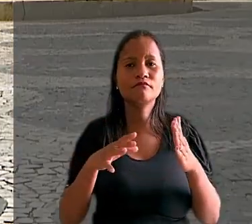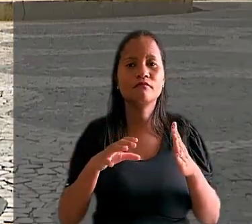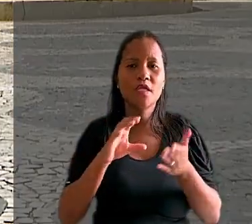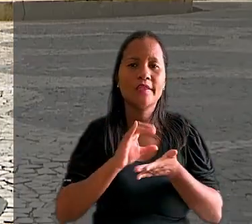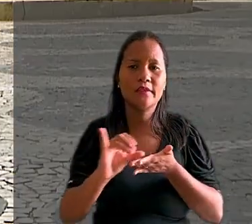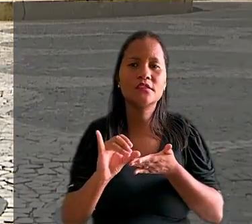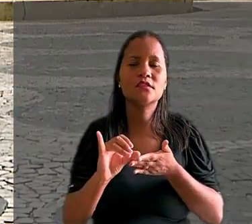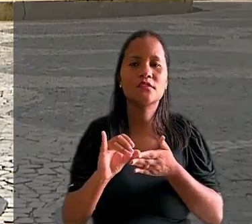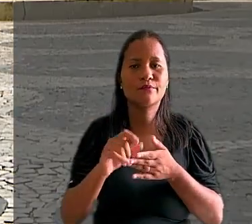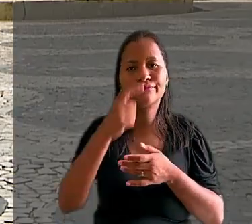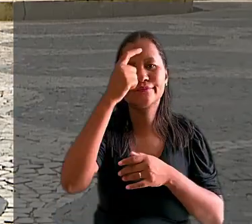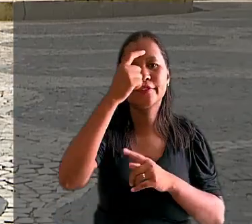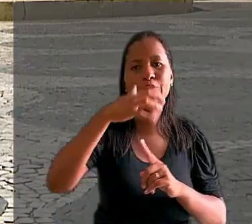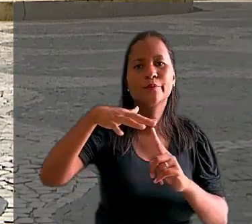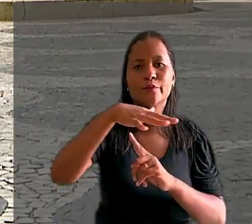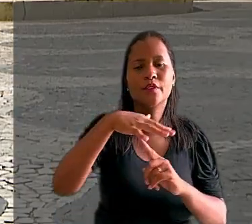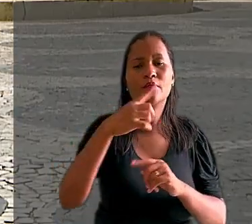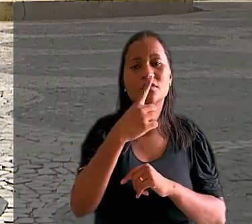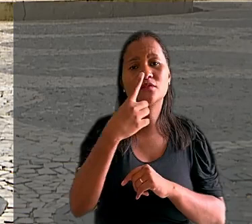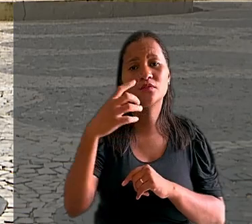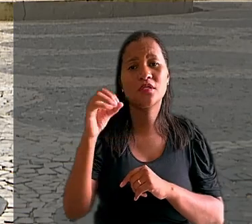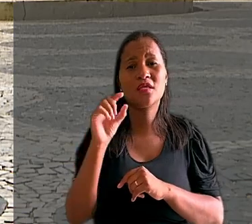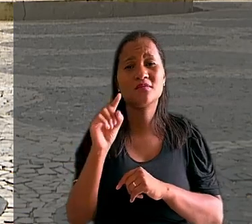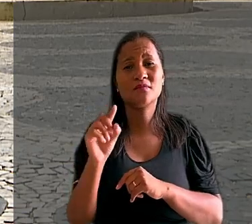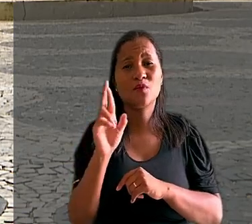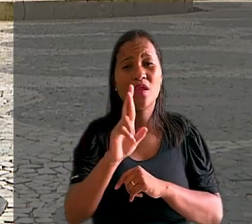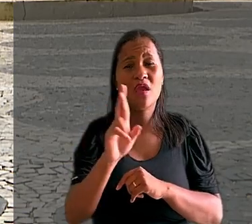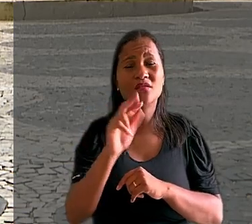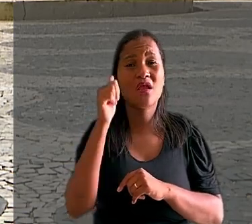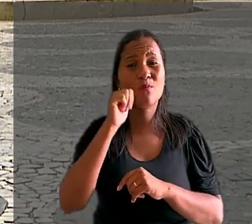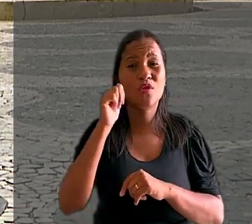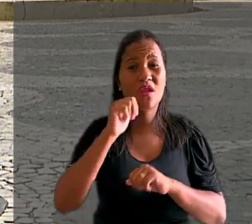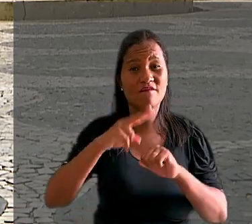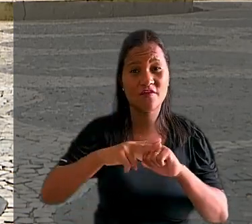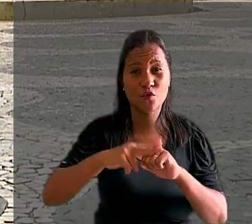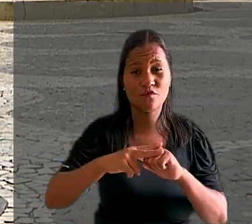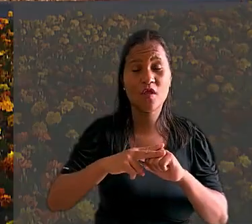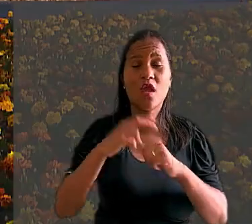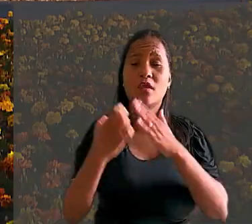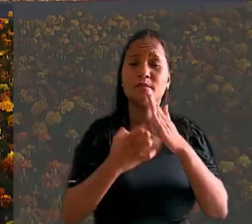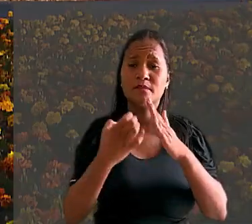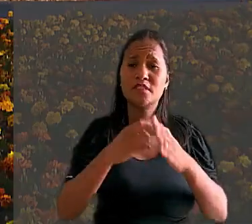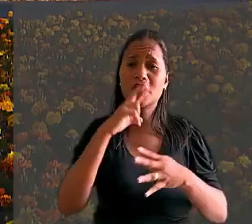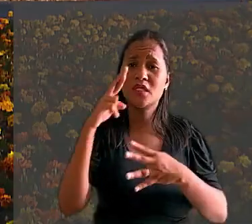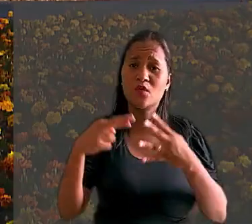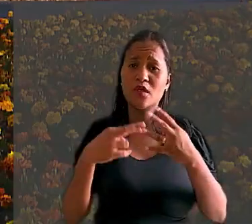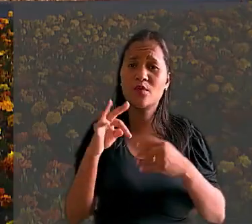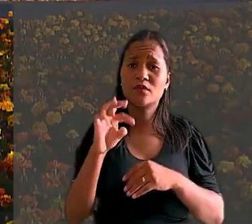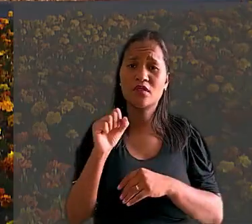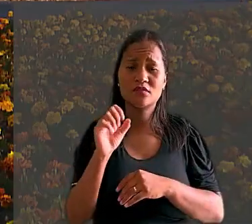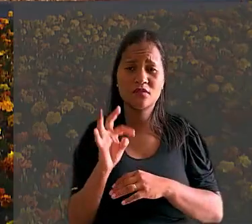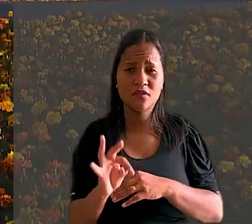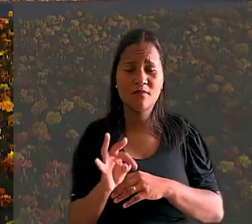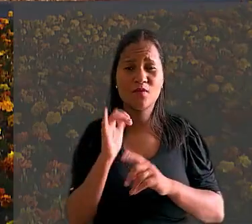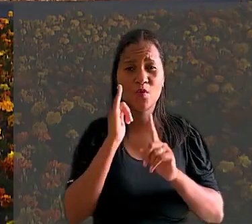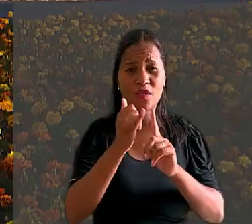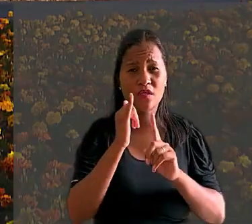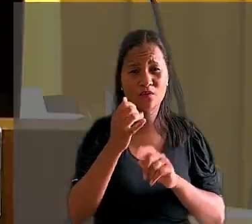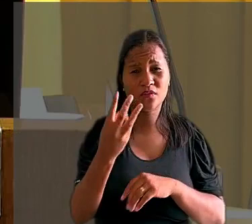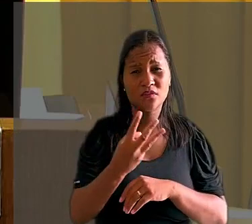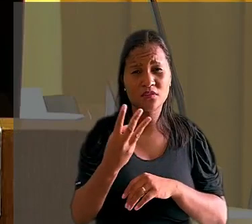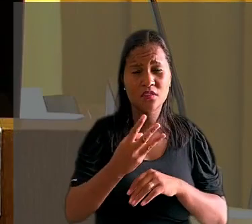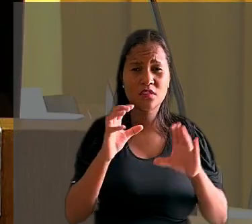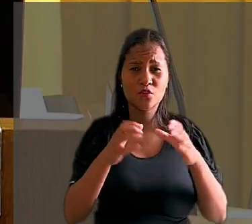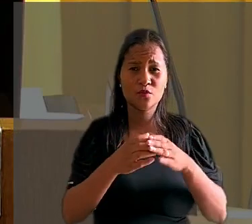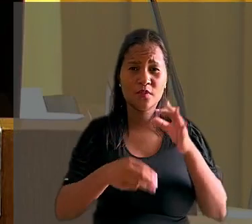foi fixada indenização por dano moral de R$ 110 mil à viúva. A empresa recorreu ao Tribunal Superior do Trabalho.